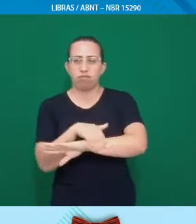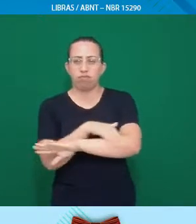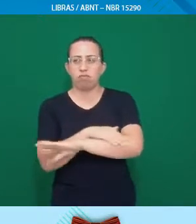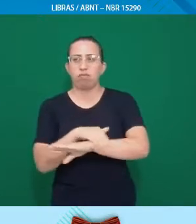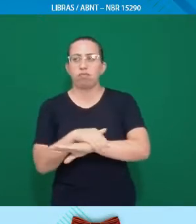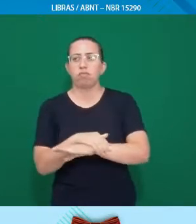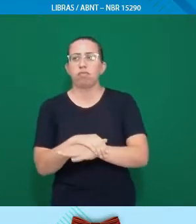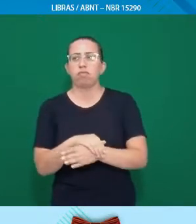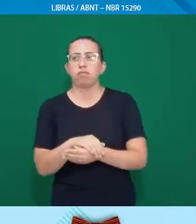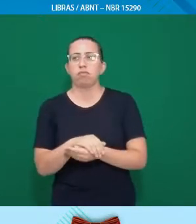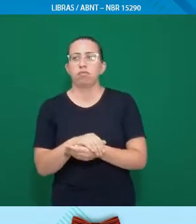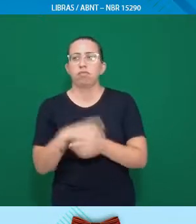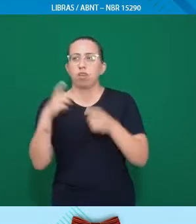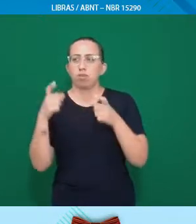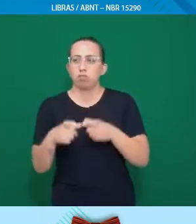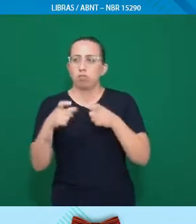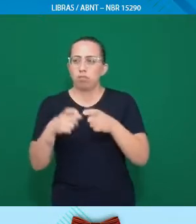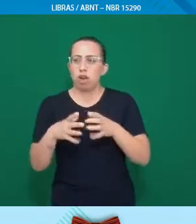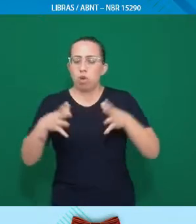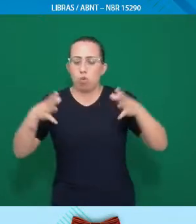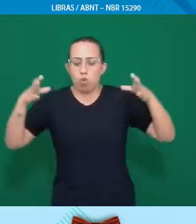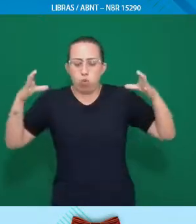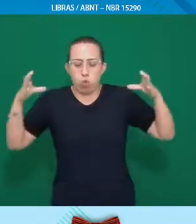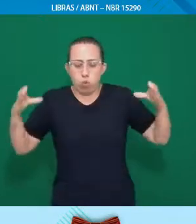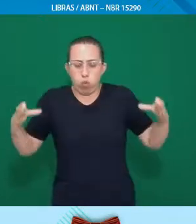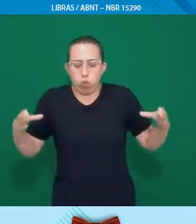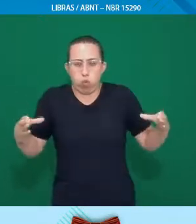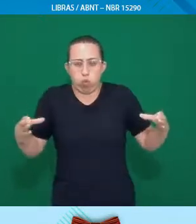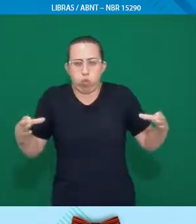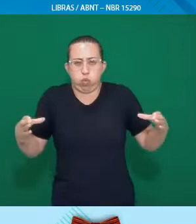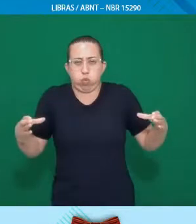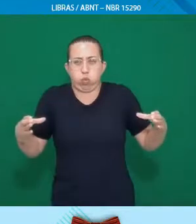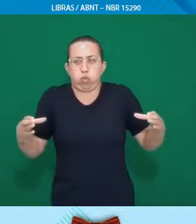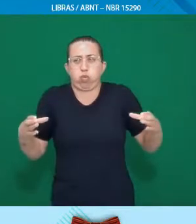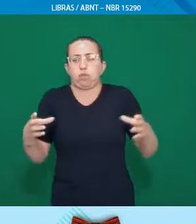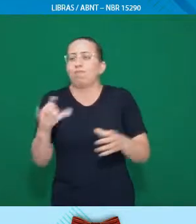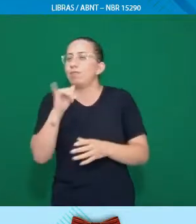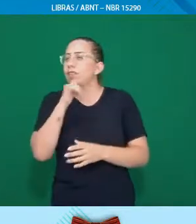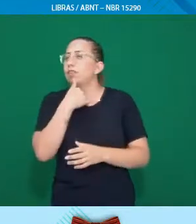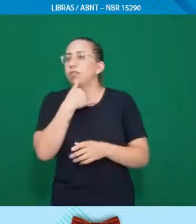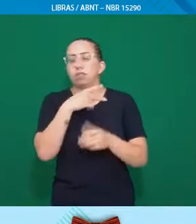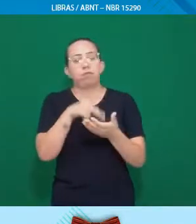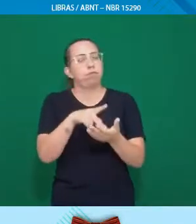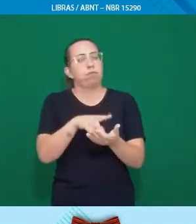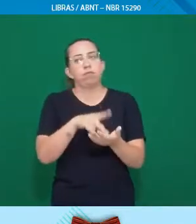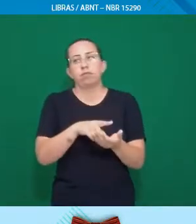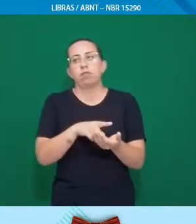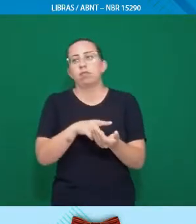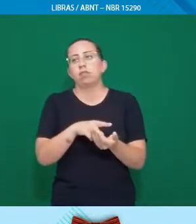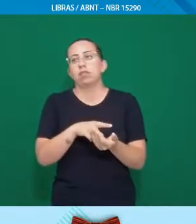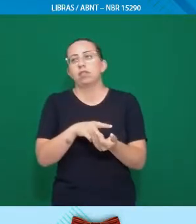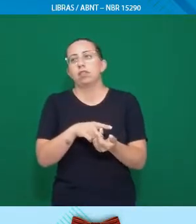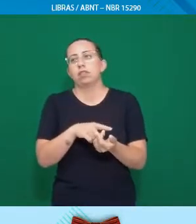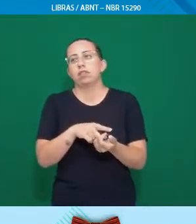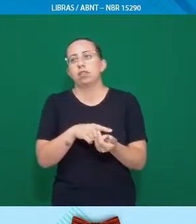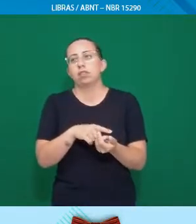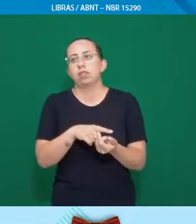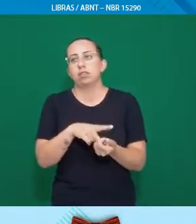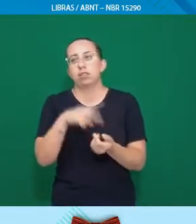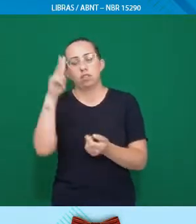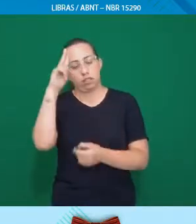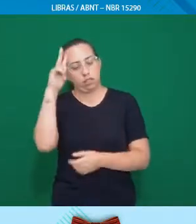pelo nos buracos que existem nas é cês tão é realmente é lamentável segundo